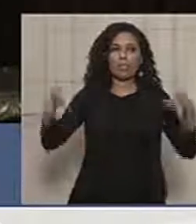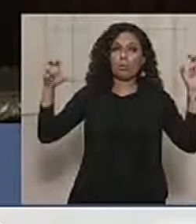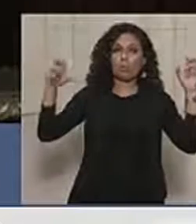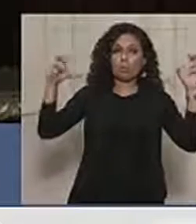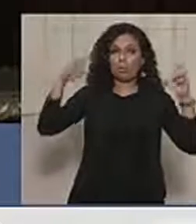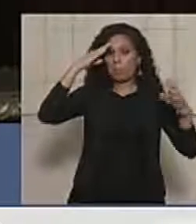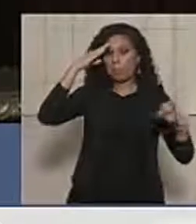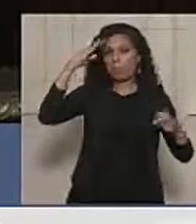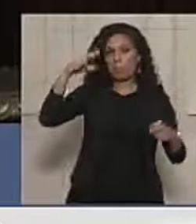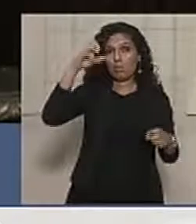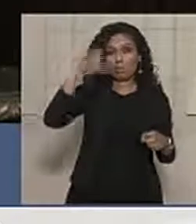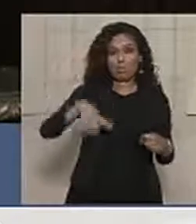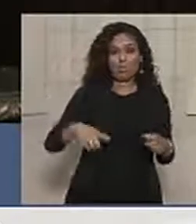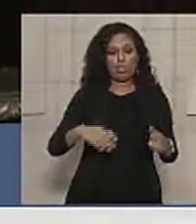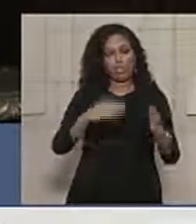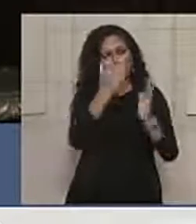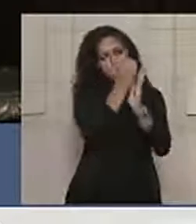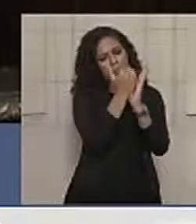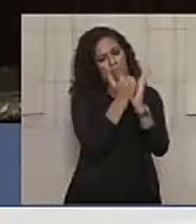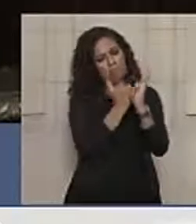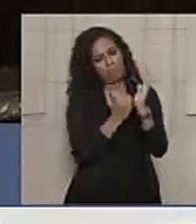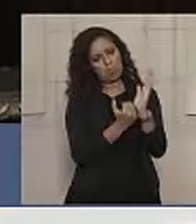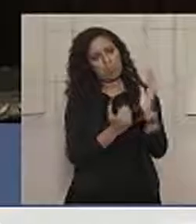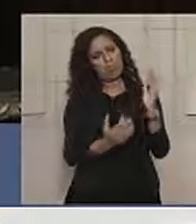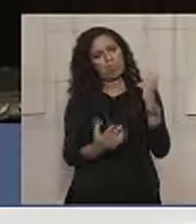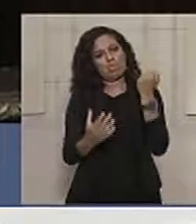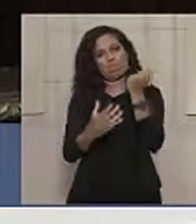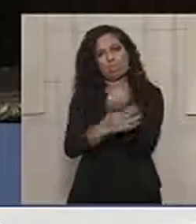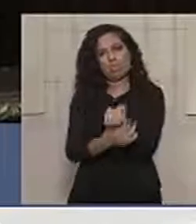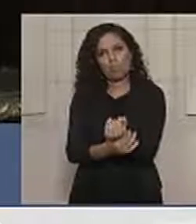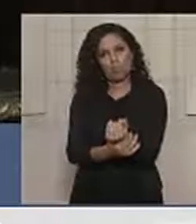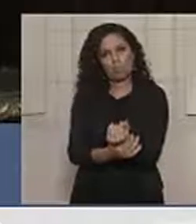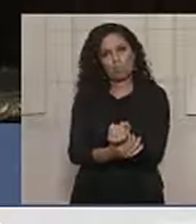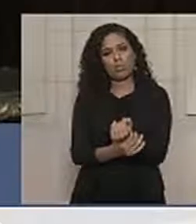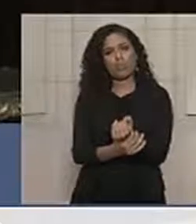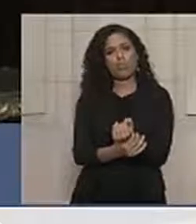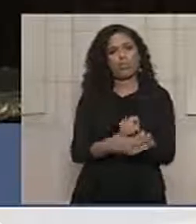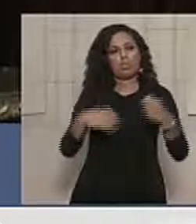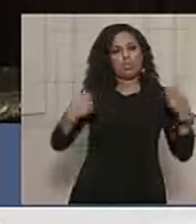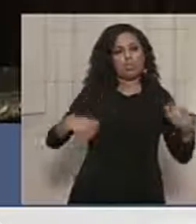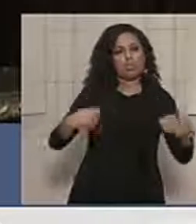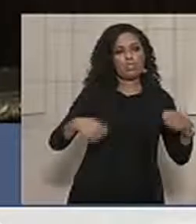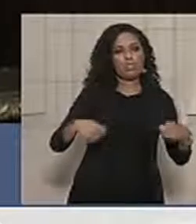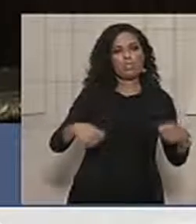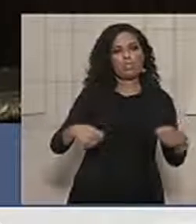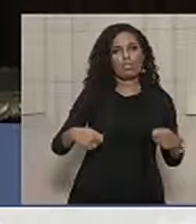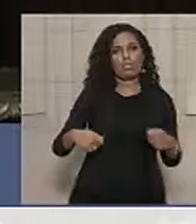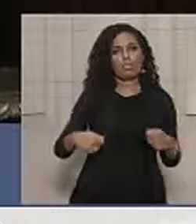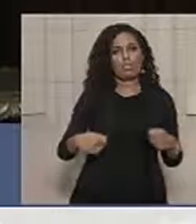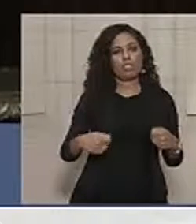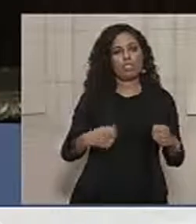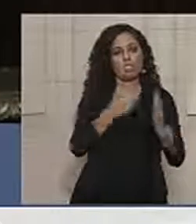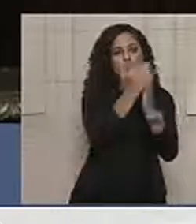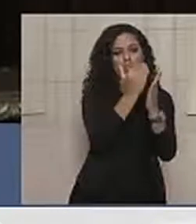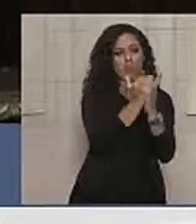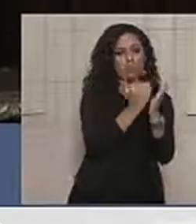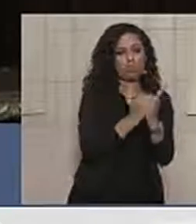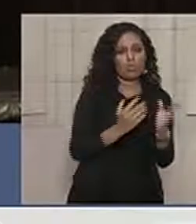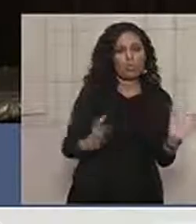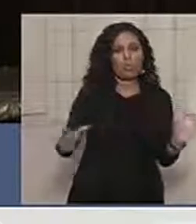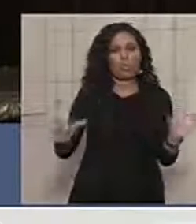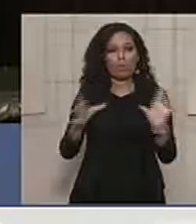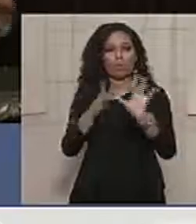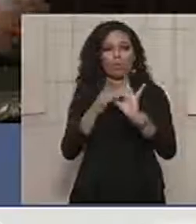central, que é um plano de segurança pública, que deve ser um plano integrado com